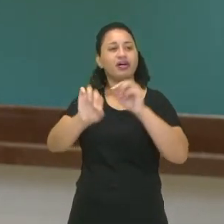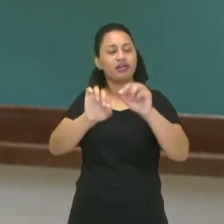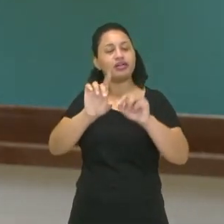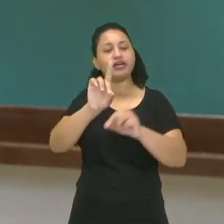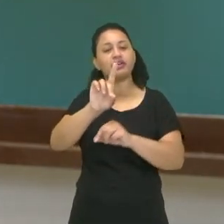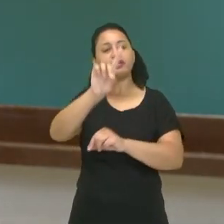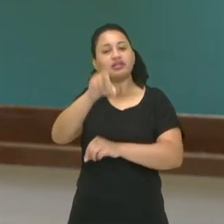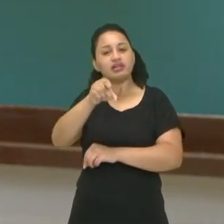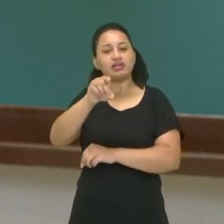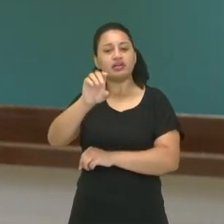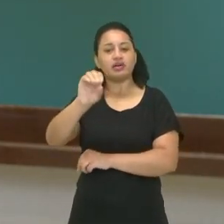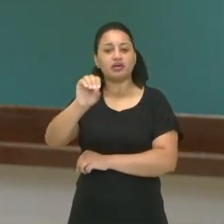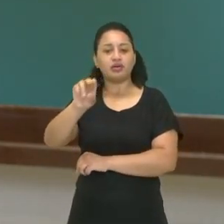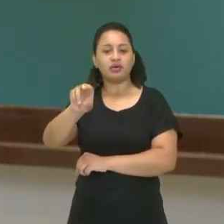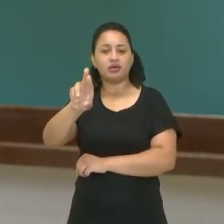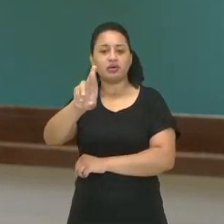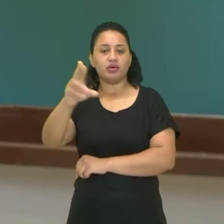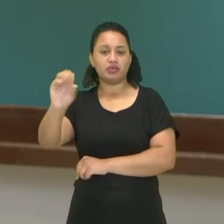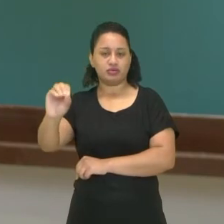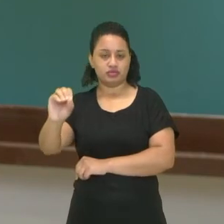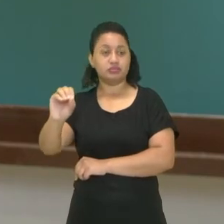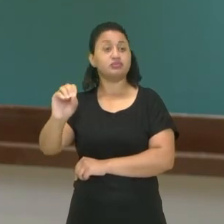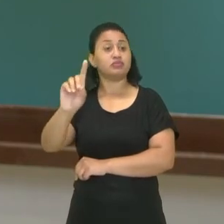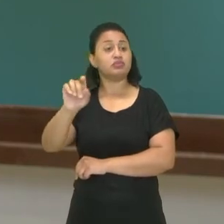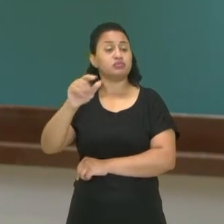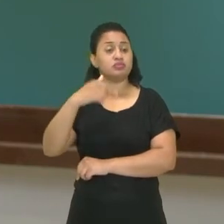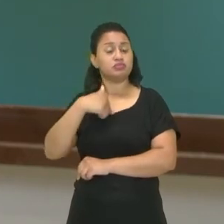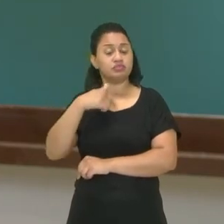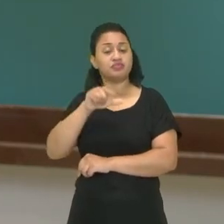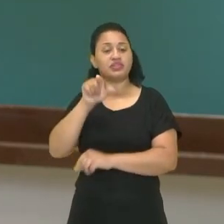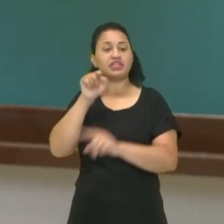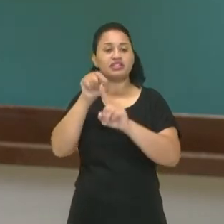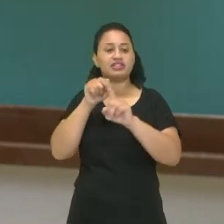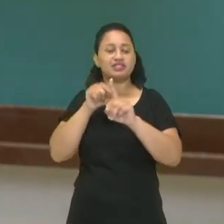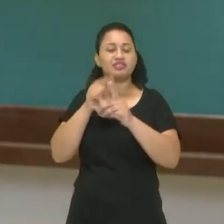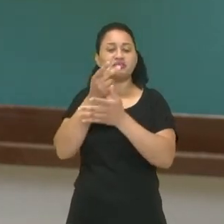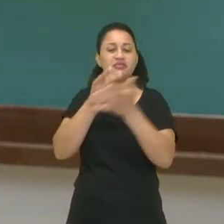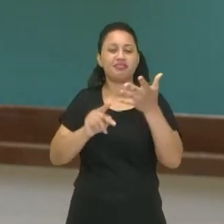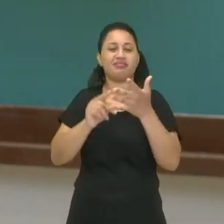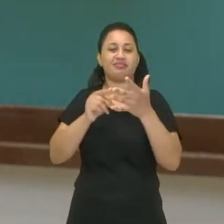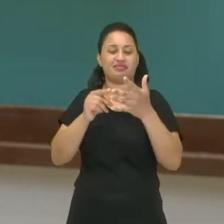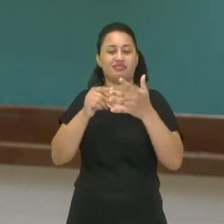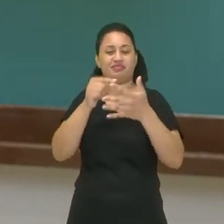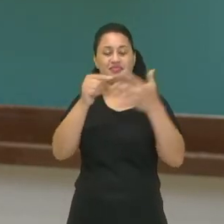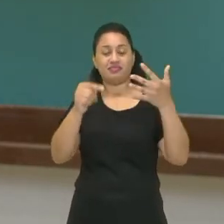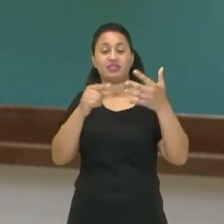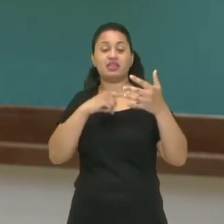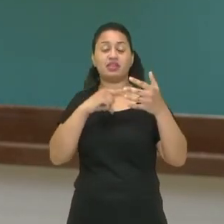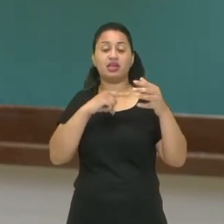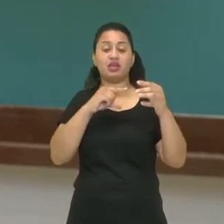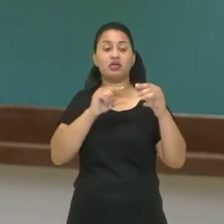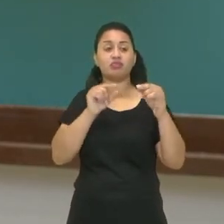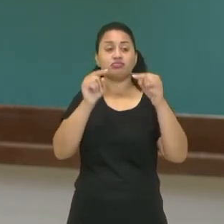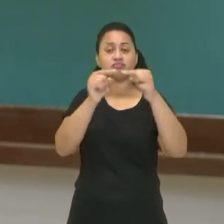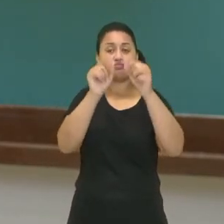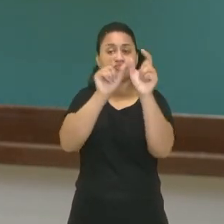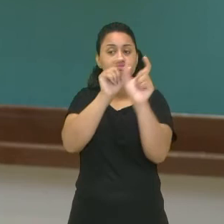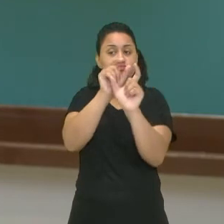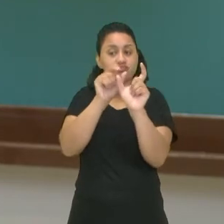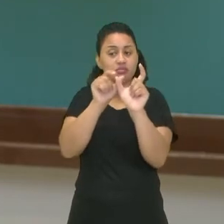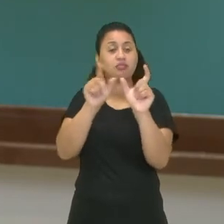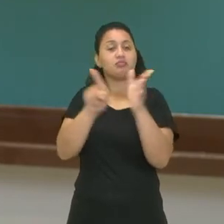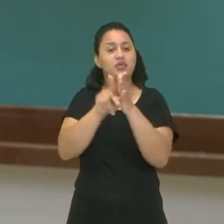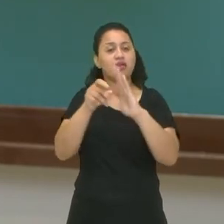sílaba poética, né? Lembre que os sonetos, eles têm a sílaba poética, né? Então, na teoria